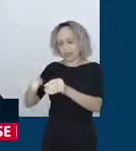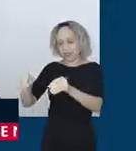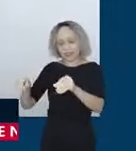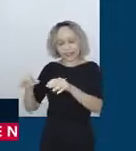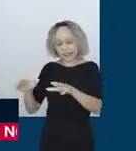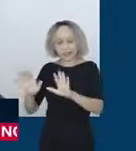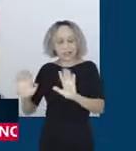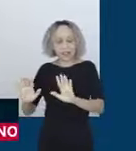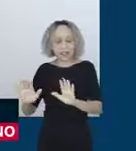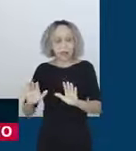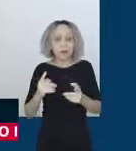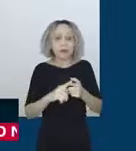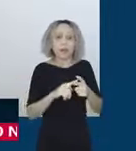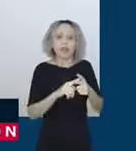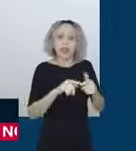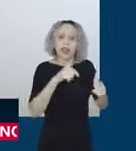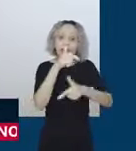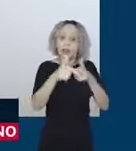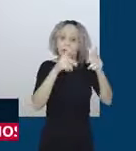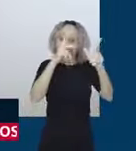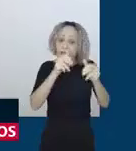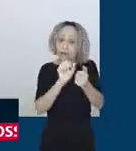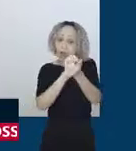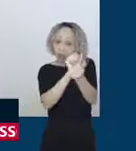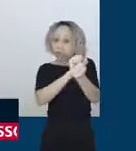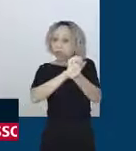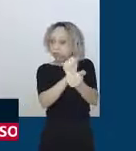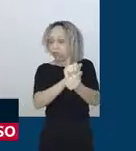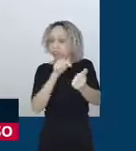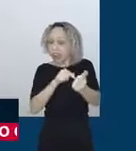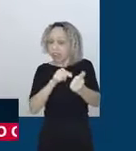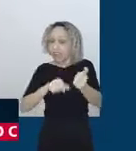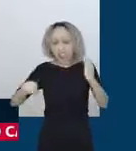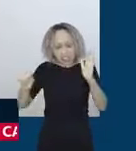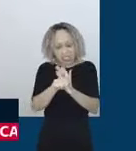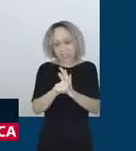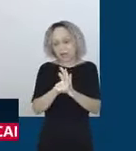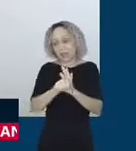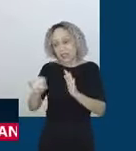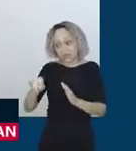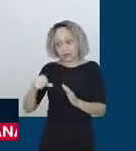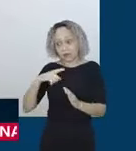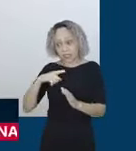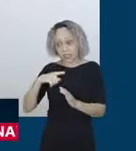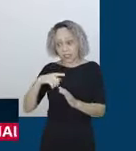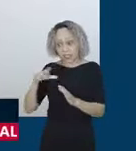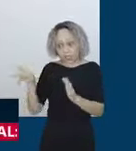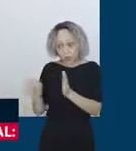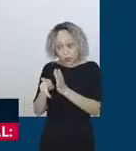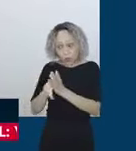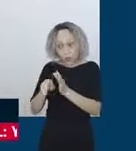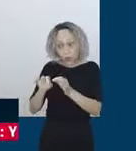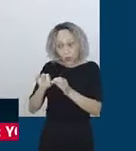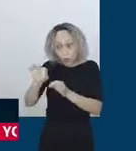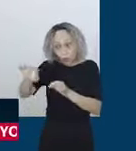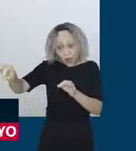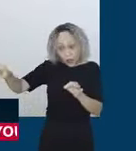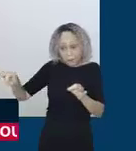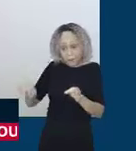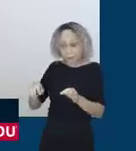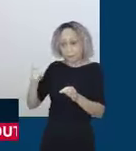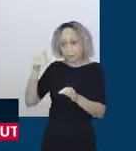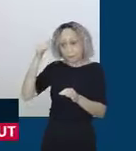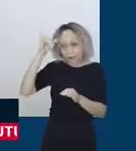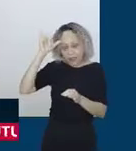é crime. Se tiver trabalho escravo, você vai poder perder a tua propriedade. Mas é tanto trabalho